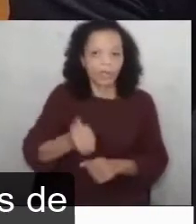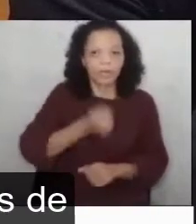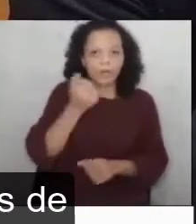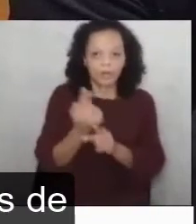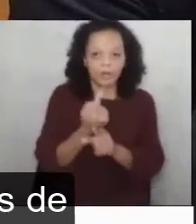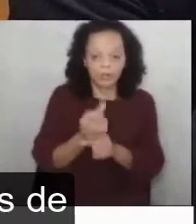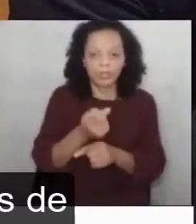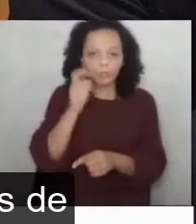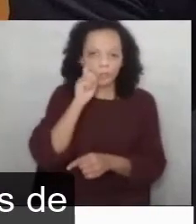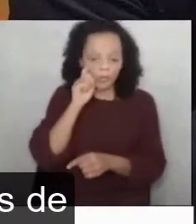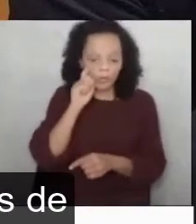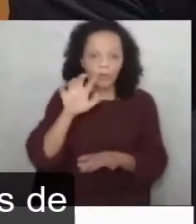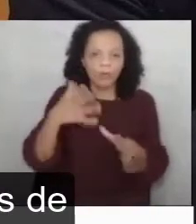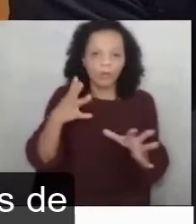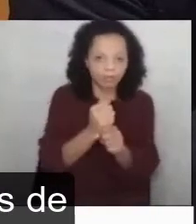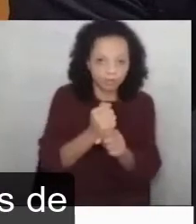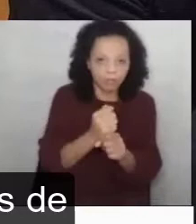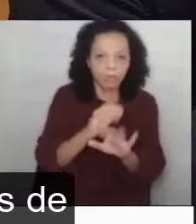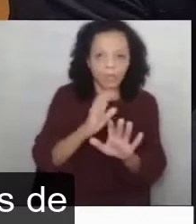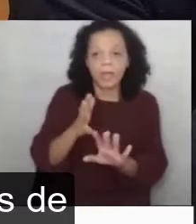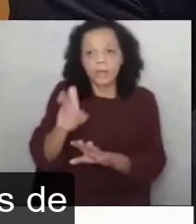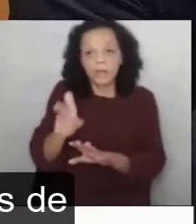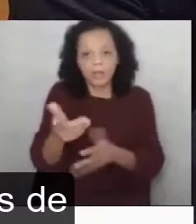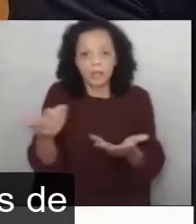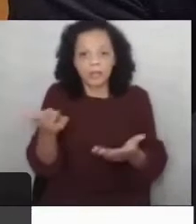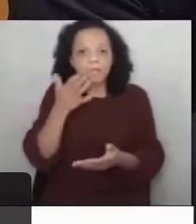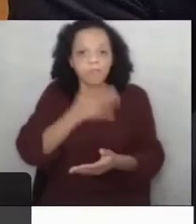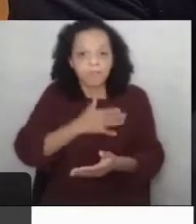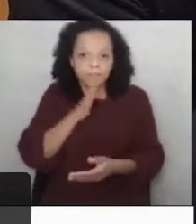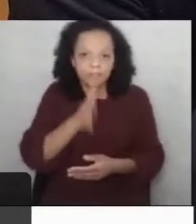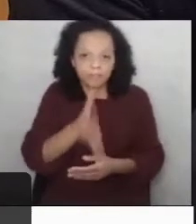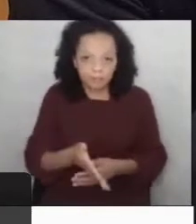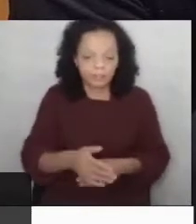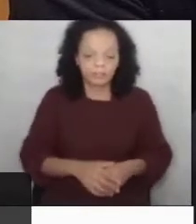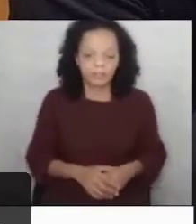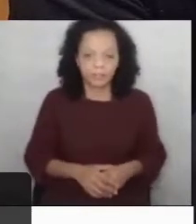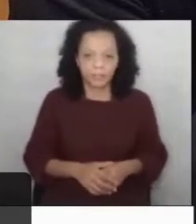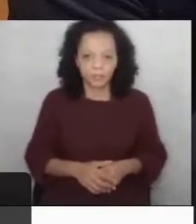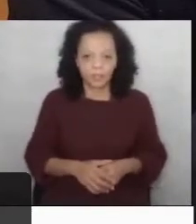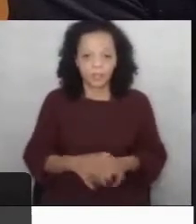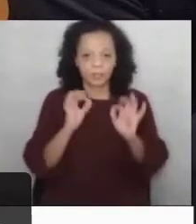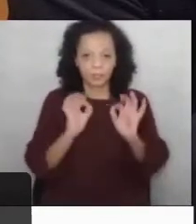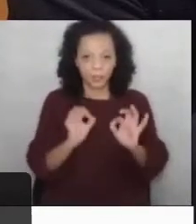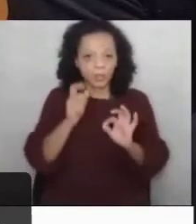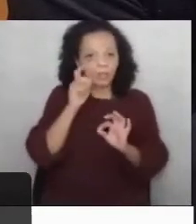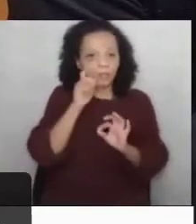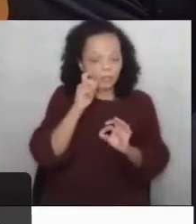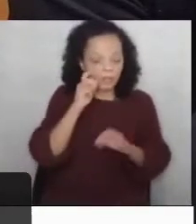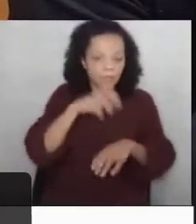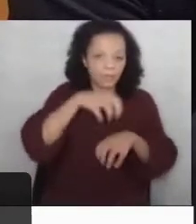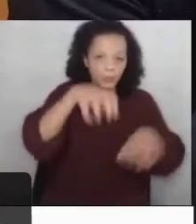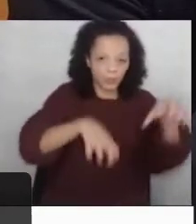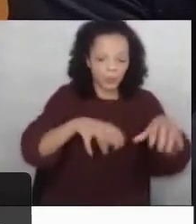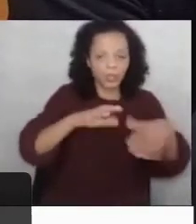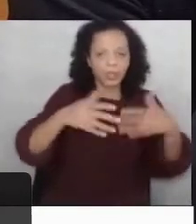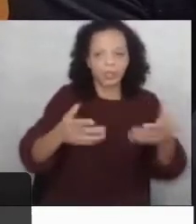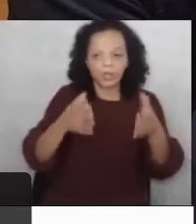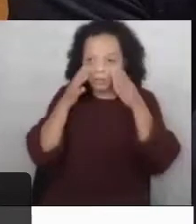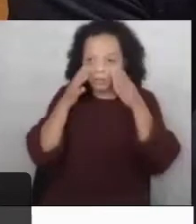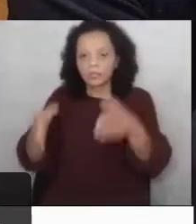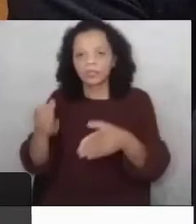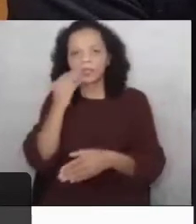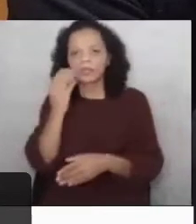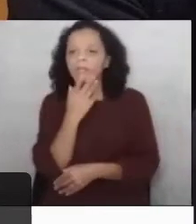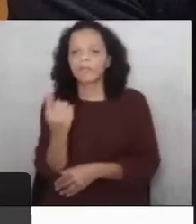e mitigação e amanhã não serem suficientes é ultrapassada a parte da Defesa das infraestruturas porque temos de utilização individual